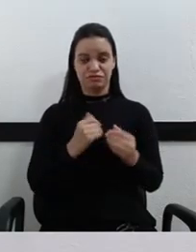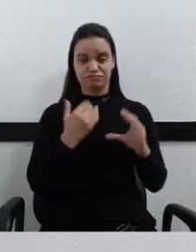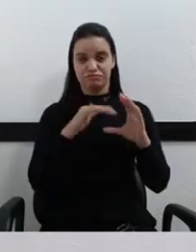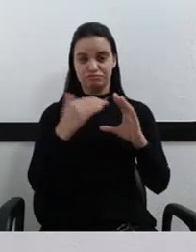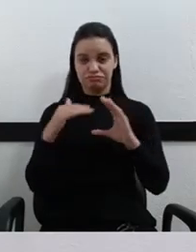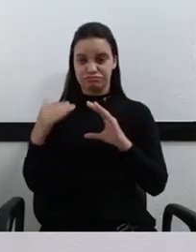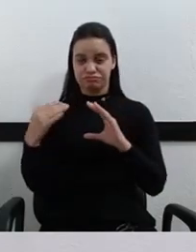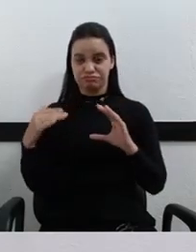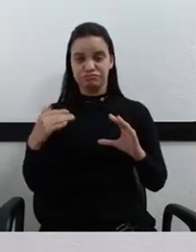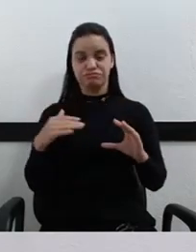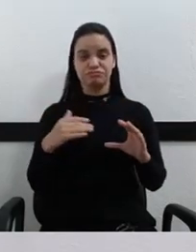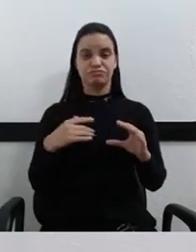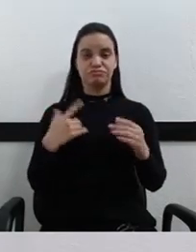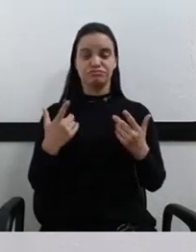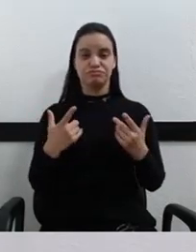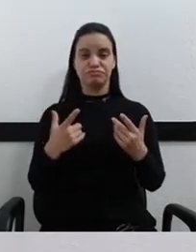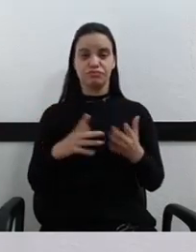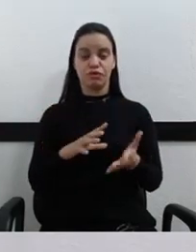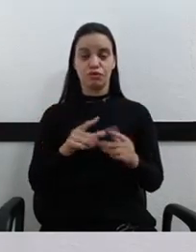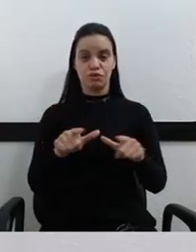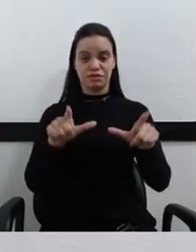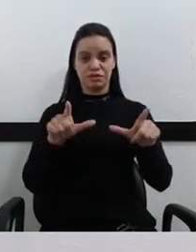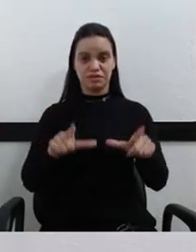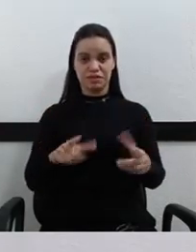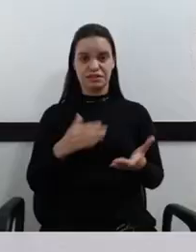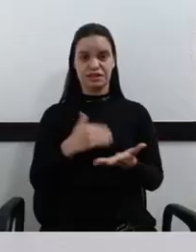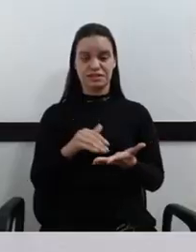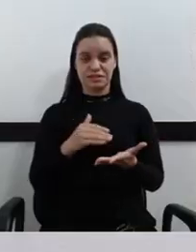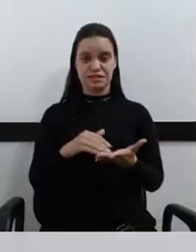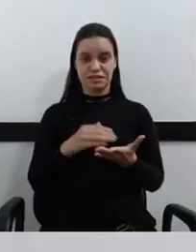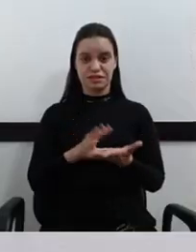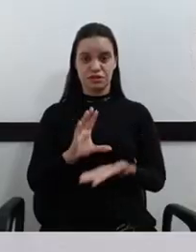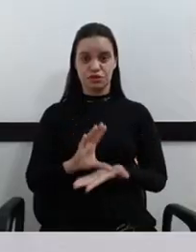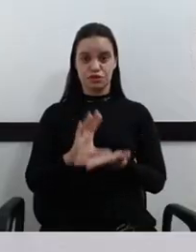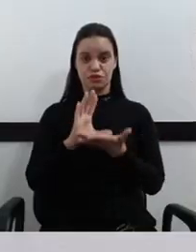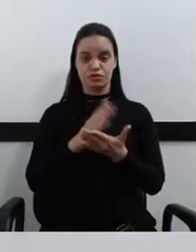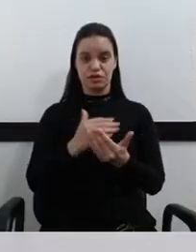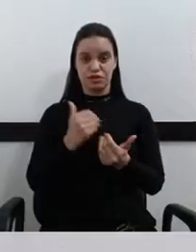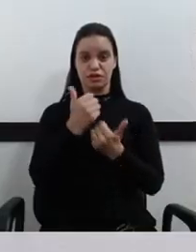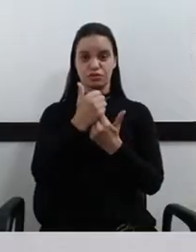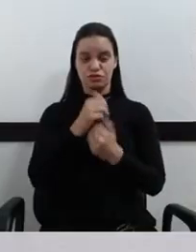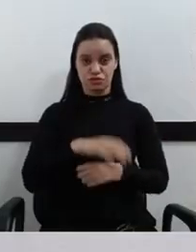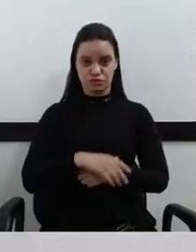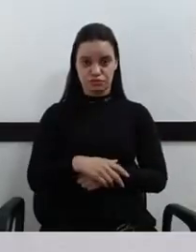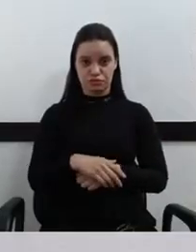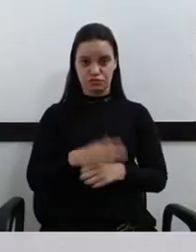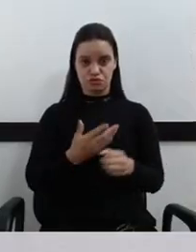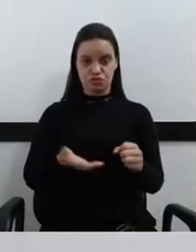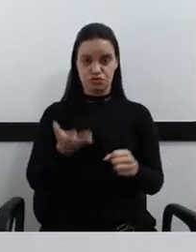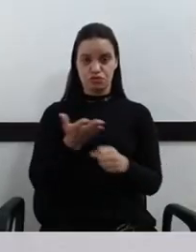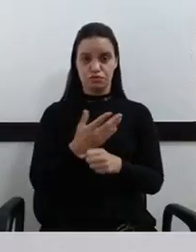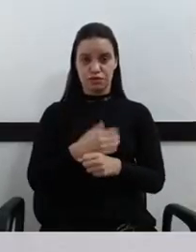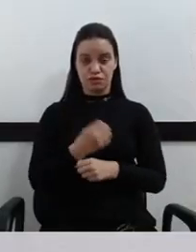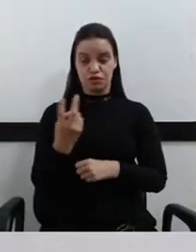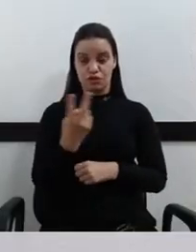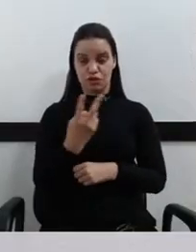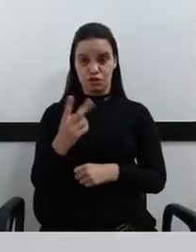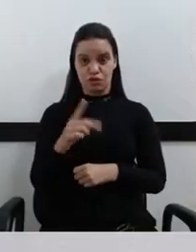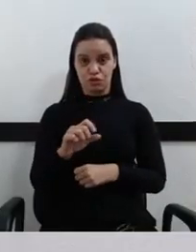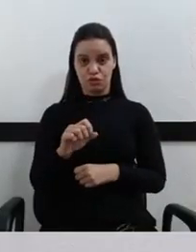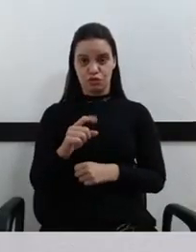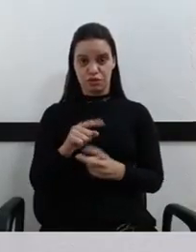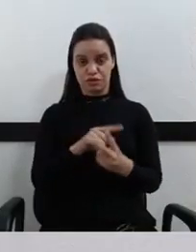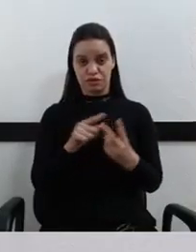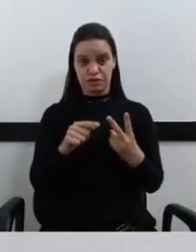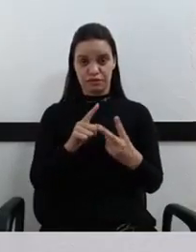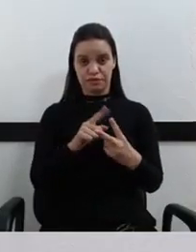redistribuídos a essa relatoria com a certificação da Secretaria do Conselho Superior, contendo a inscrição de 2 candidaturas das